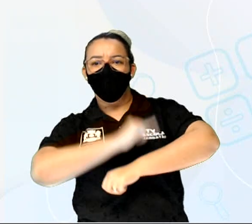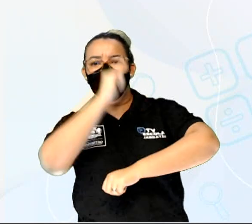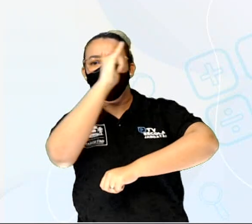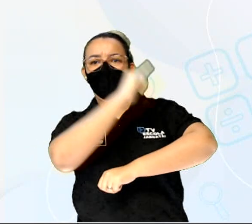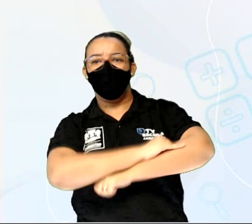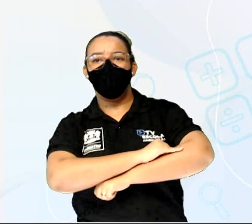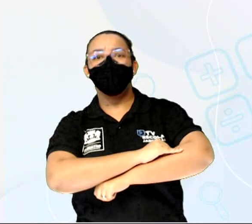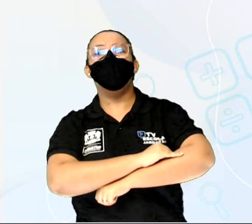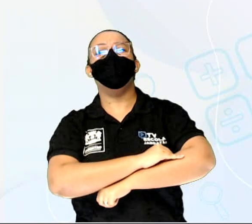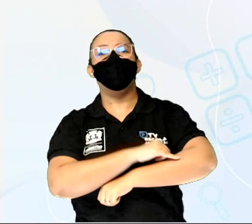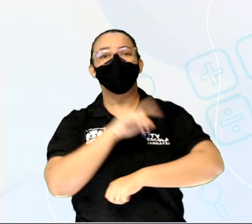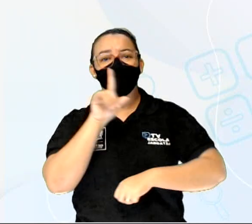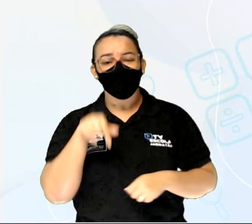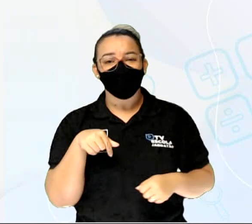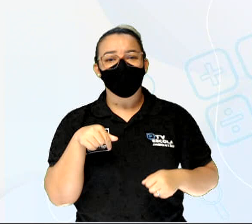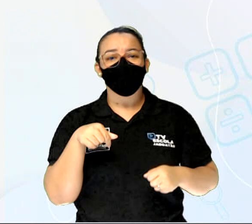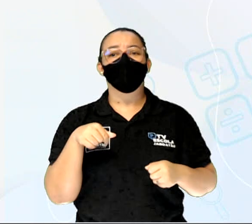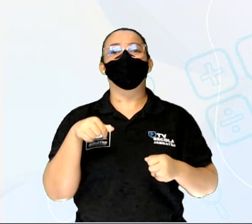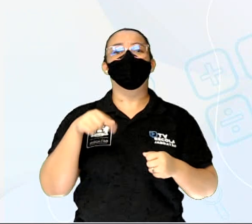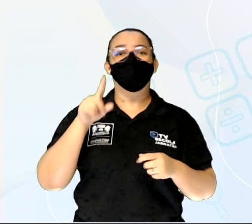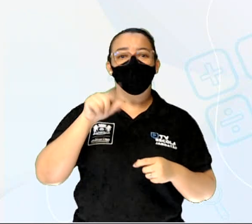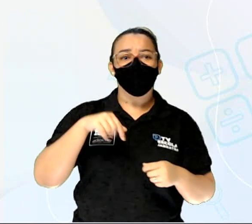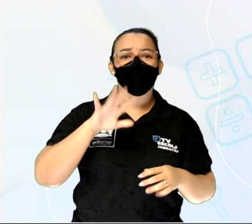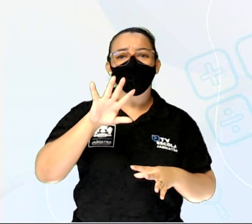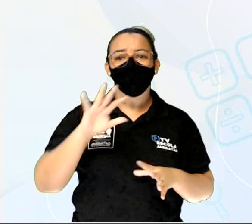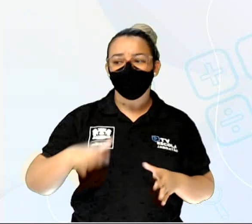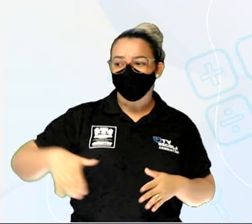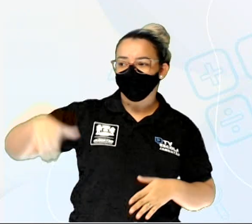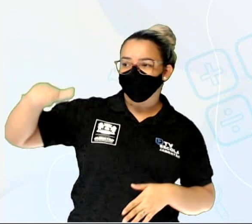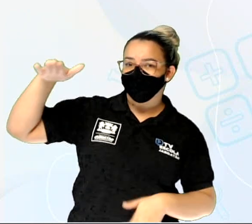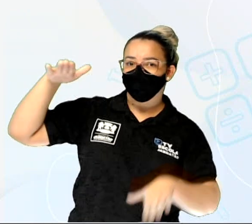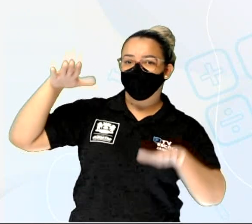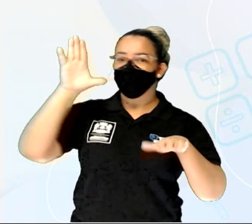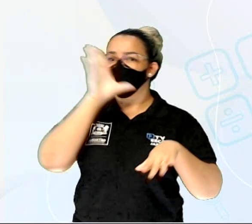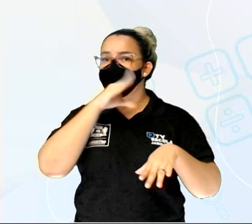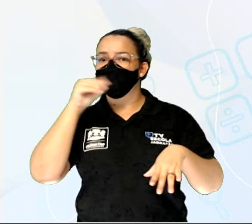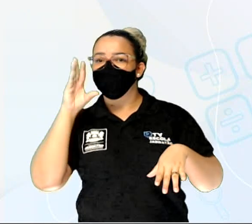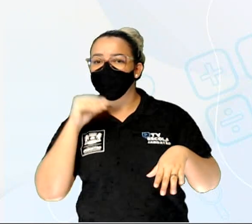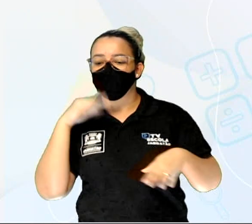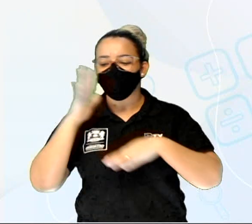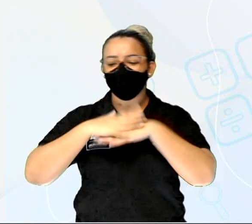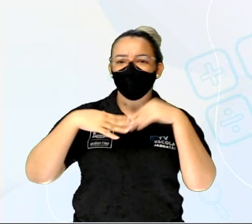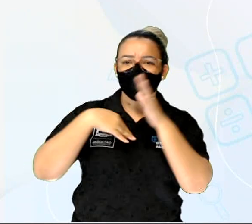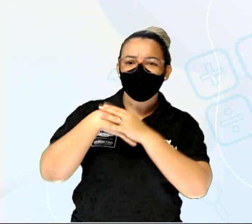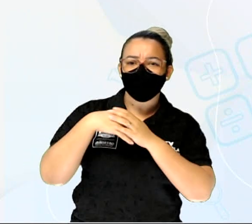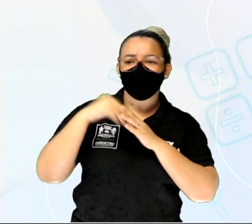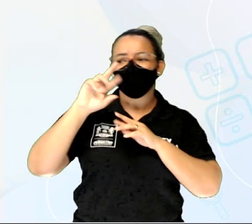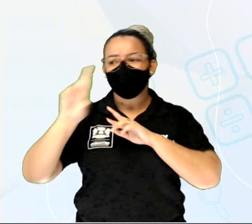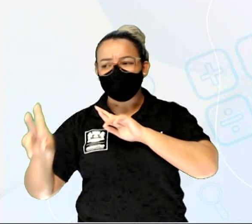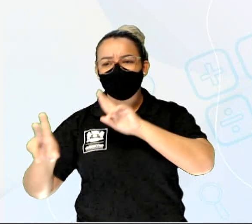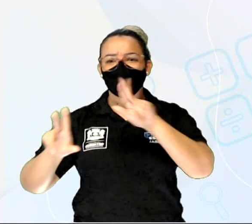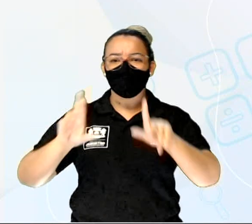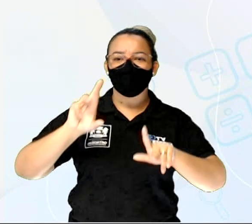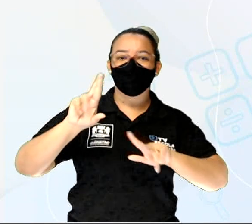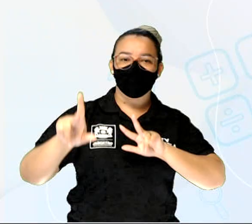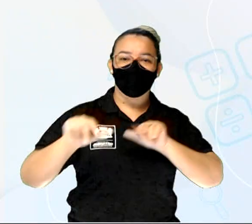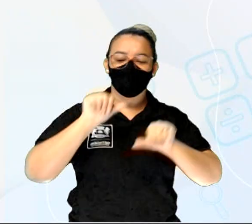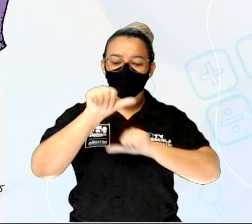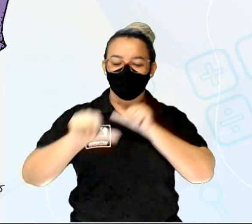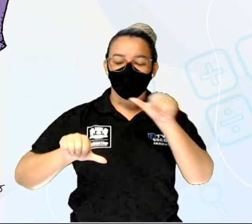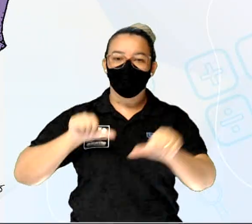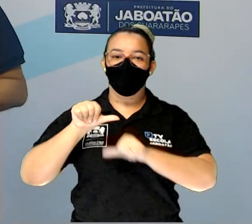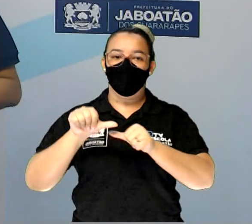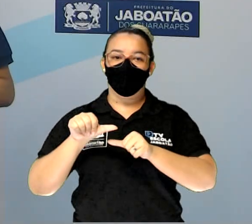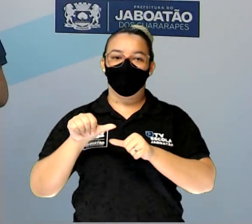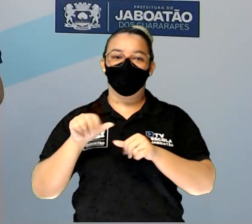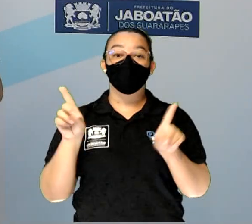né? A mesma origem no feto, mas quando eles ficam adultos, a função desse osso muda.